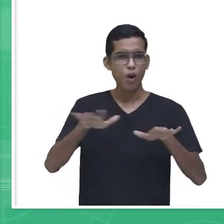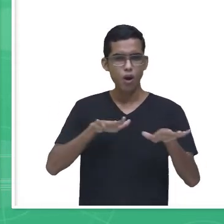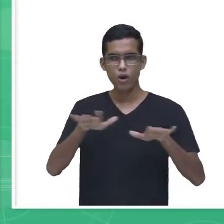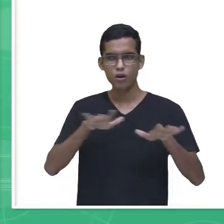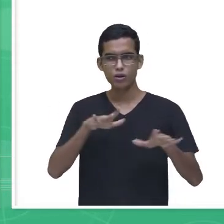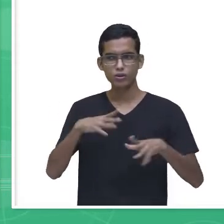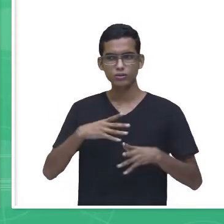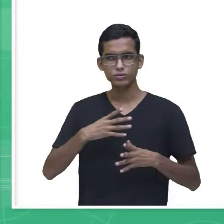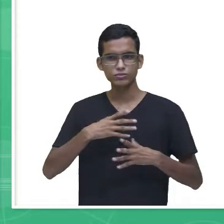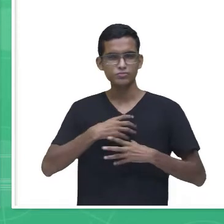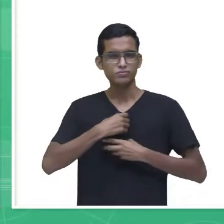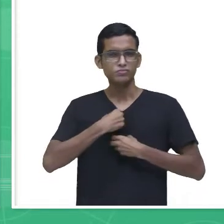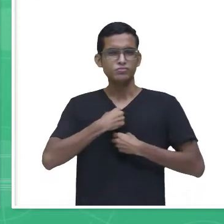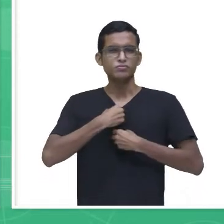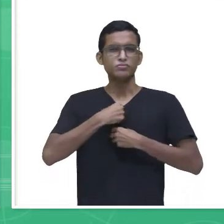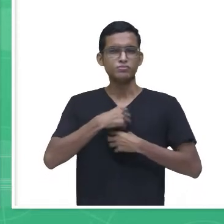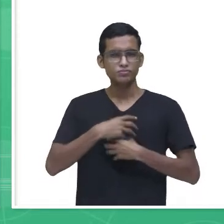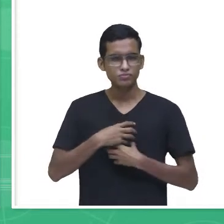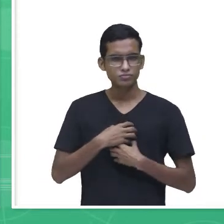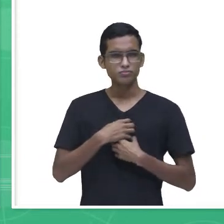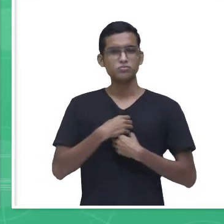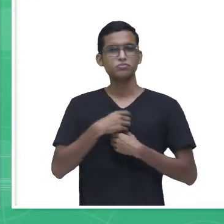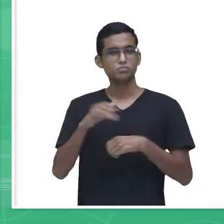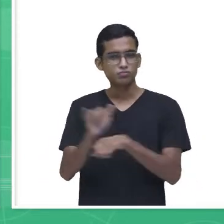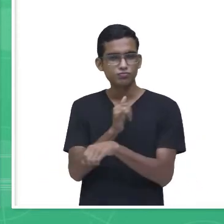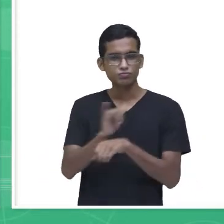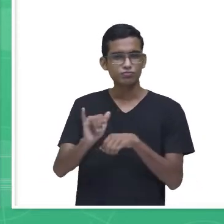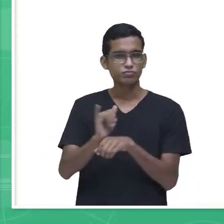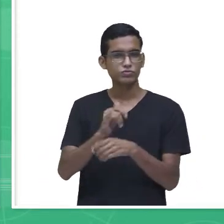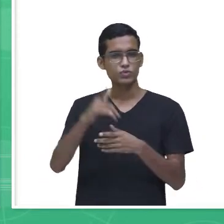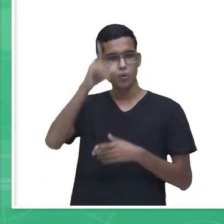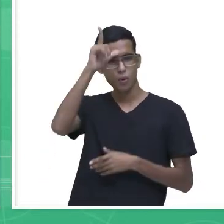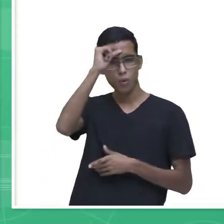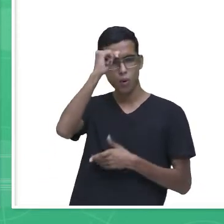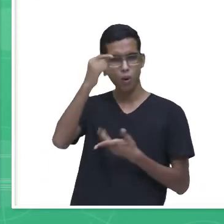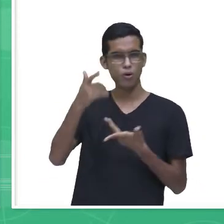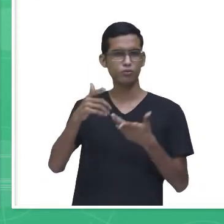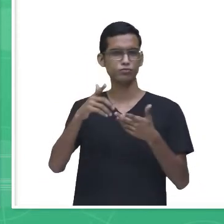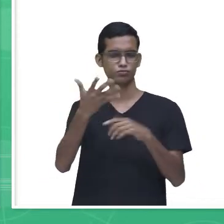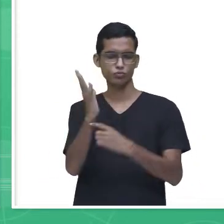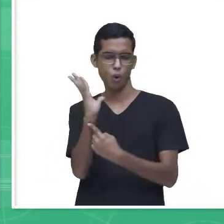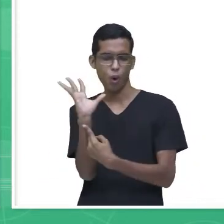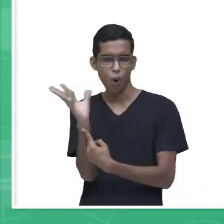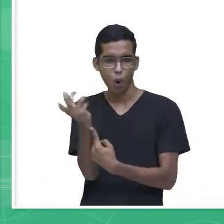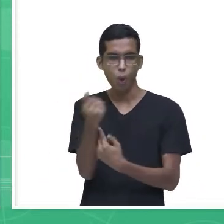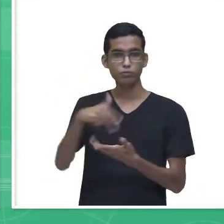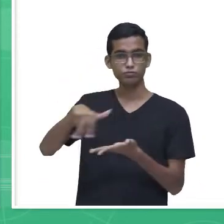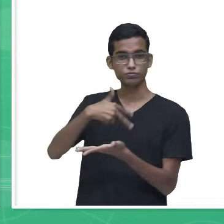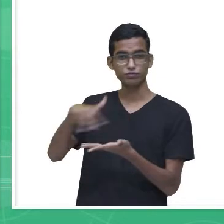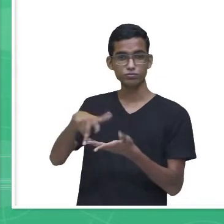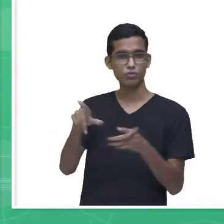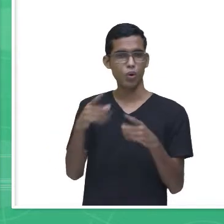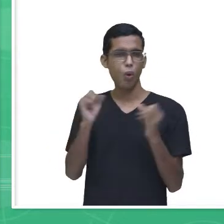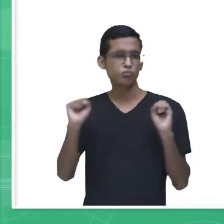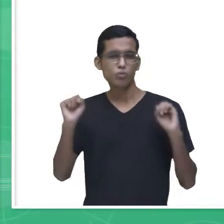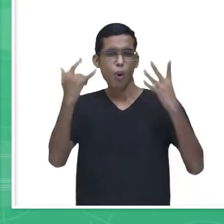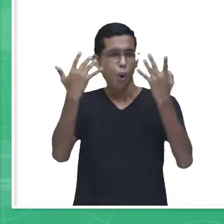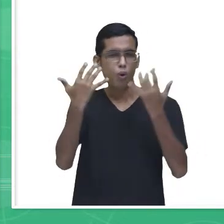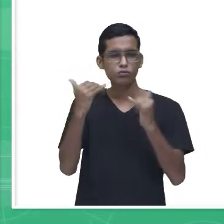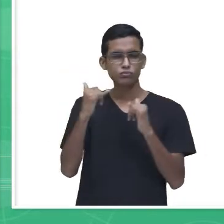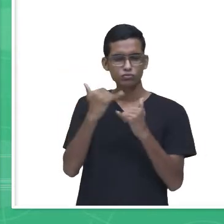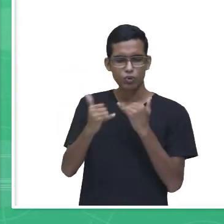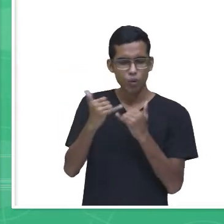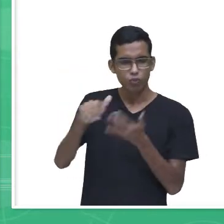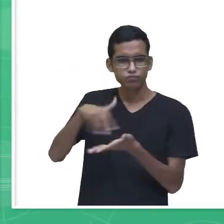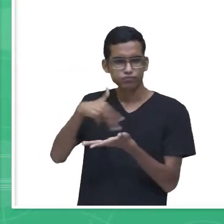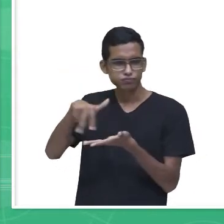de relaxamento, arte e dança. É como se fosse um espetáculo de dança, ao som de música,